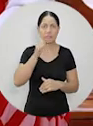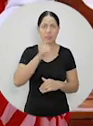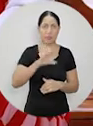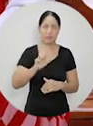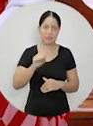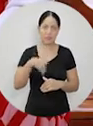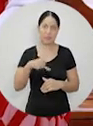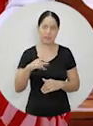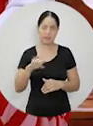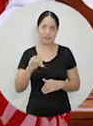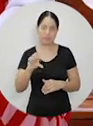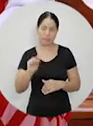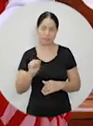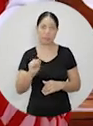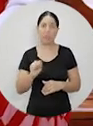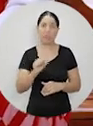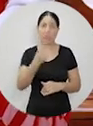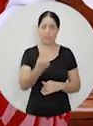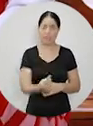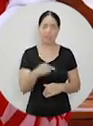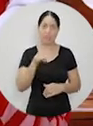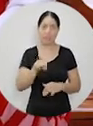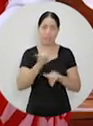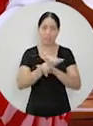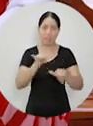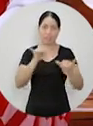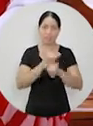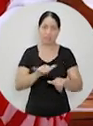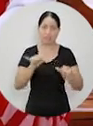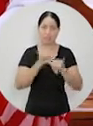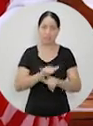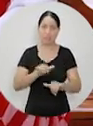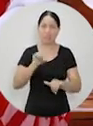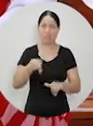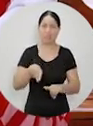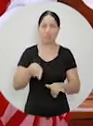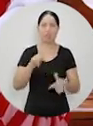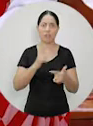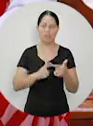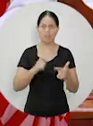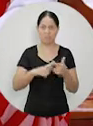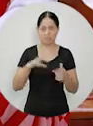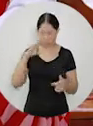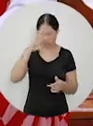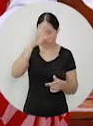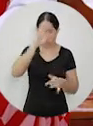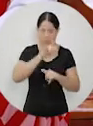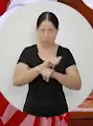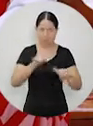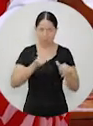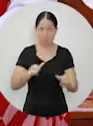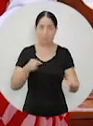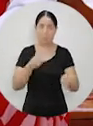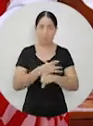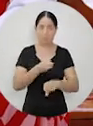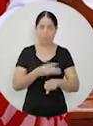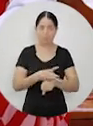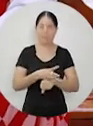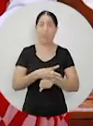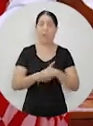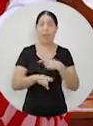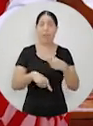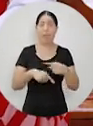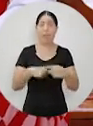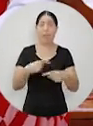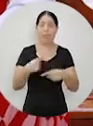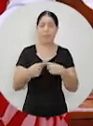da Patrícia Campos Mello, quando ela revelou aquele esquema de disparos da campanha do Bolsonaro via WhatsApp e